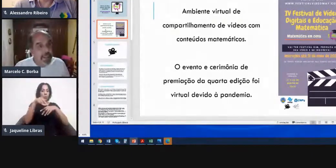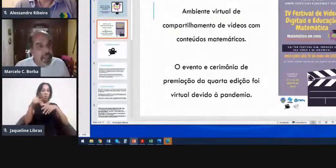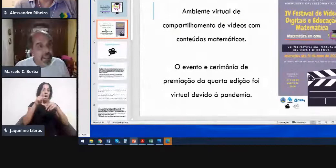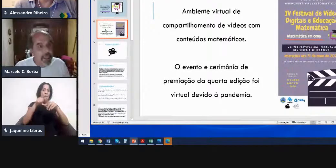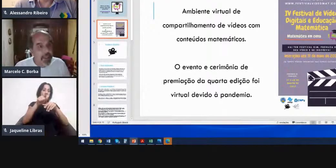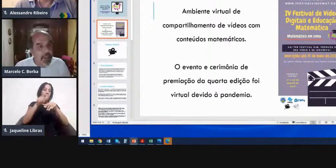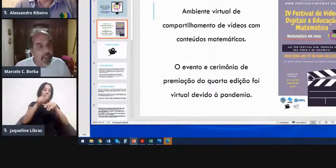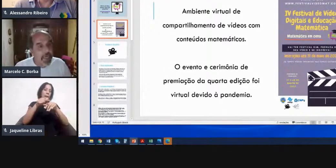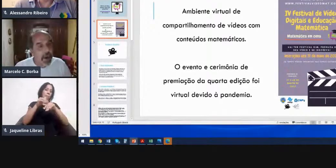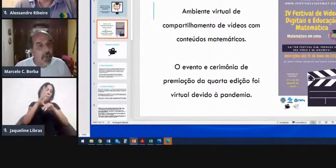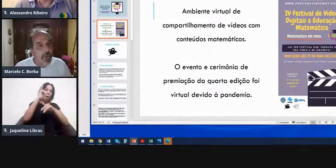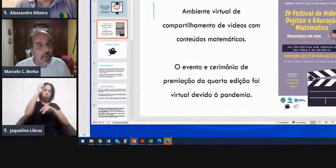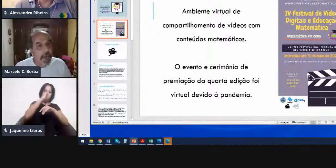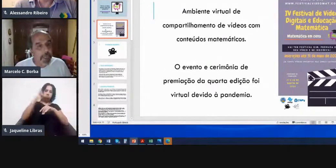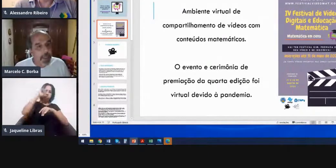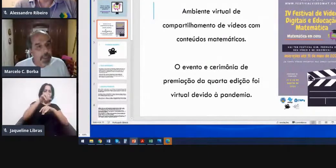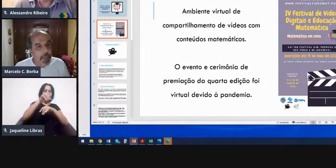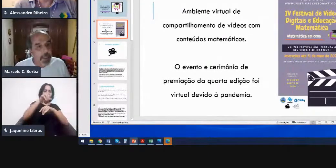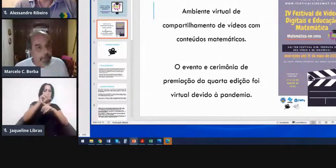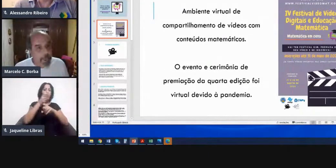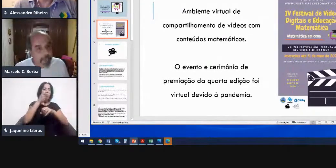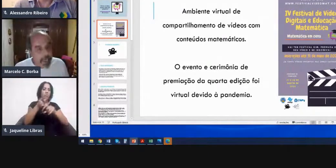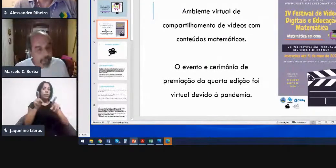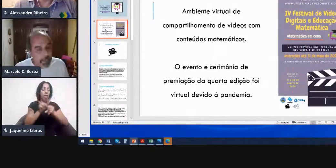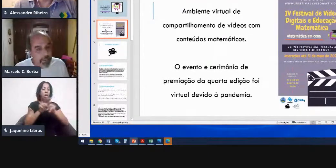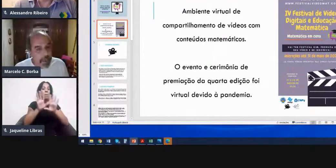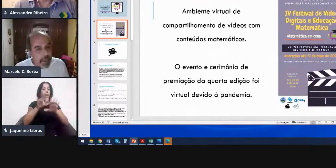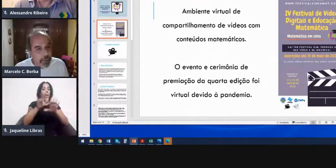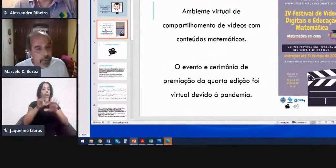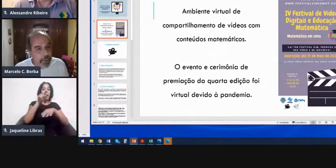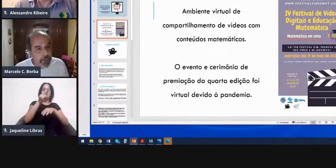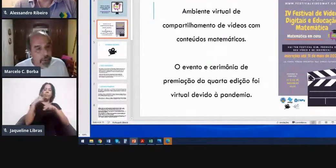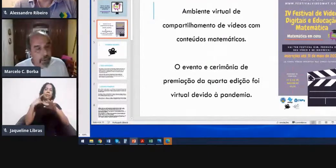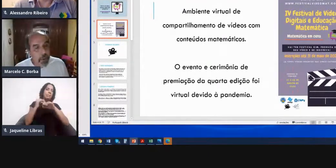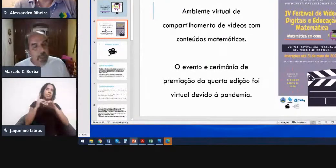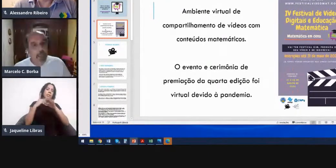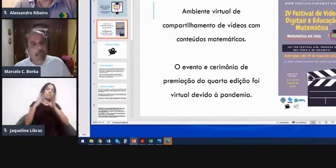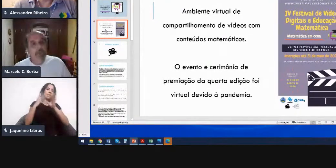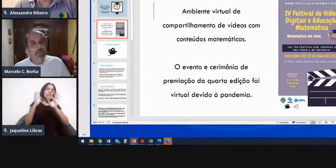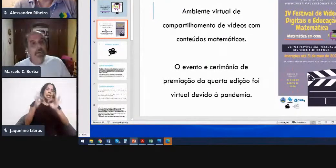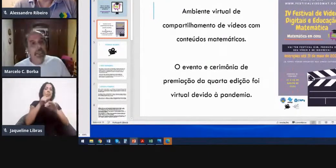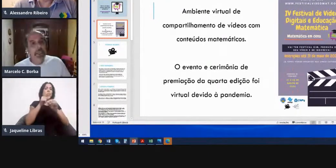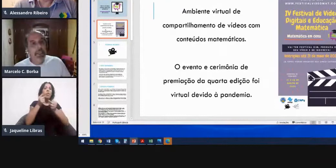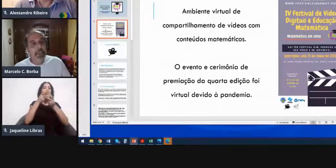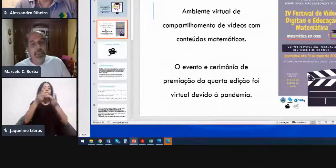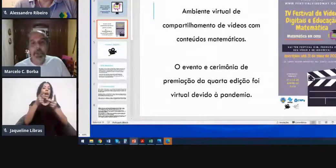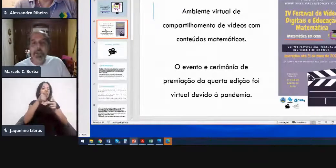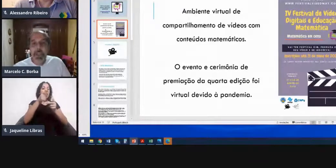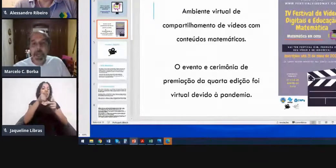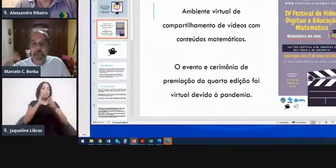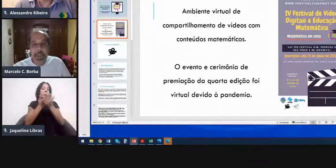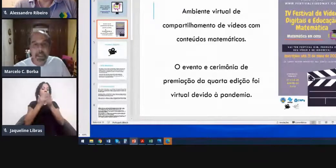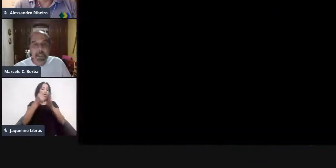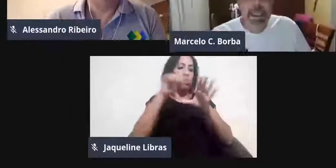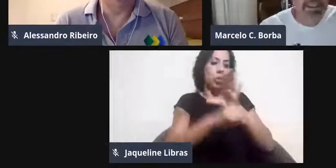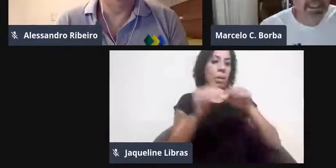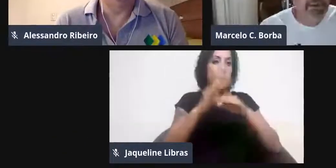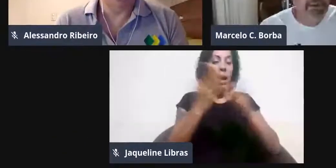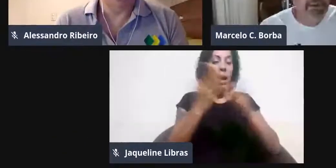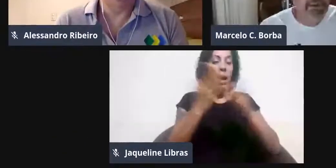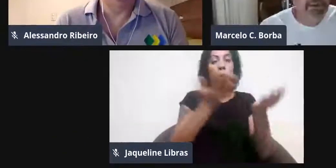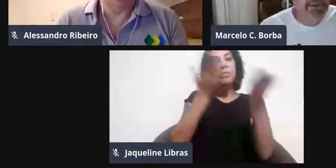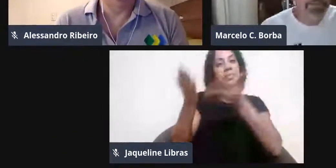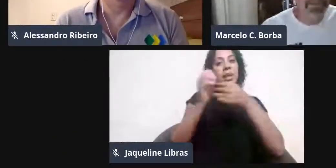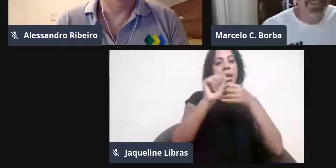ele certamente tem algo com mais propriedade para falar sobre isso. É com você, Alessandro. Ele pode tirar minha tela